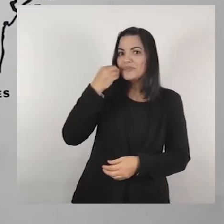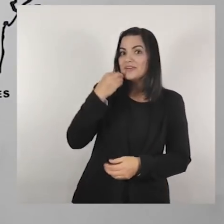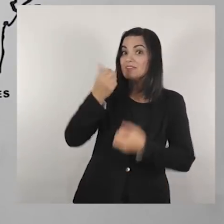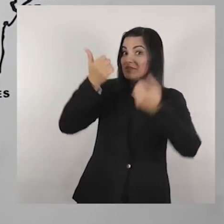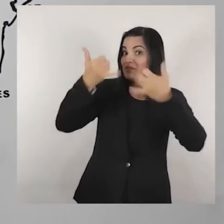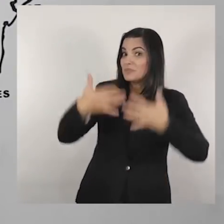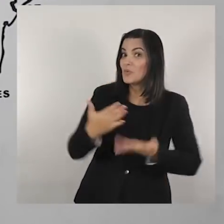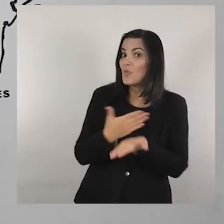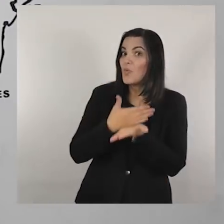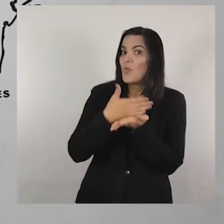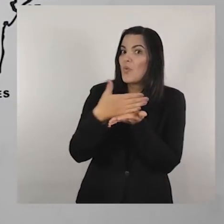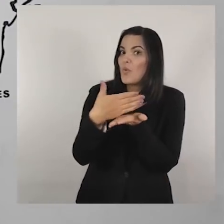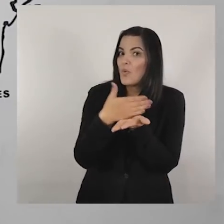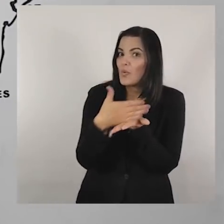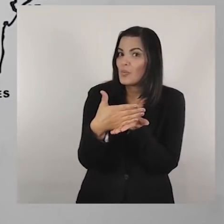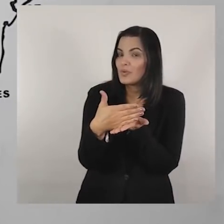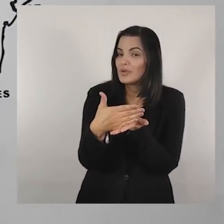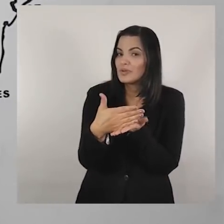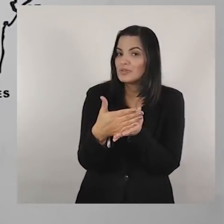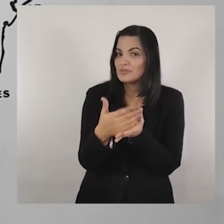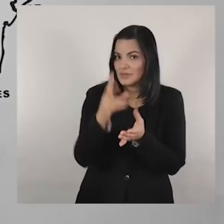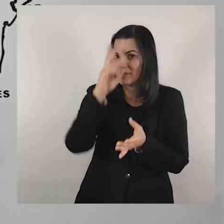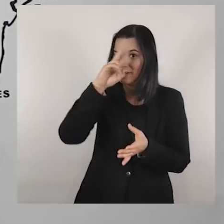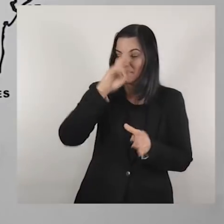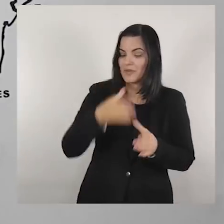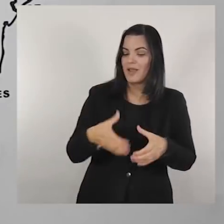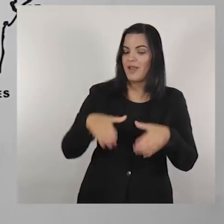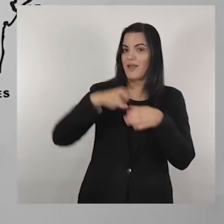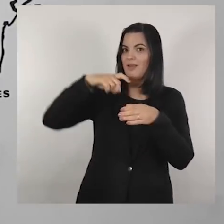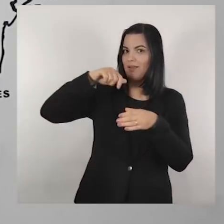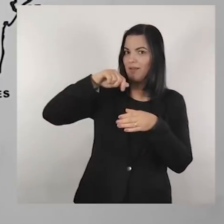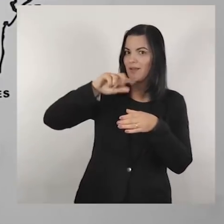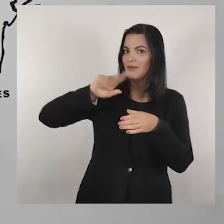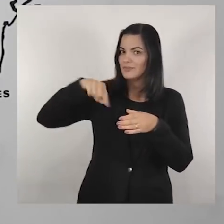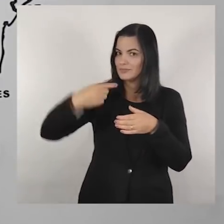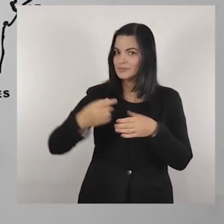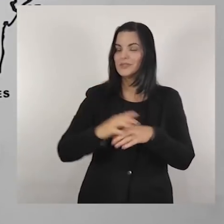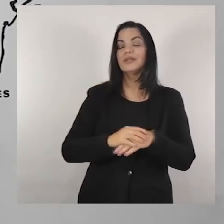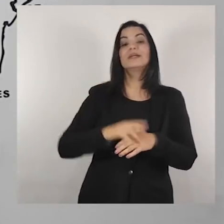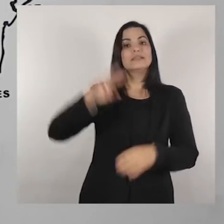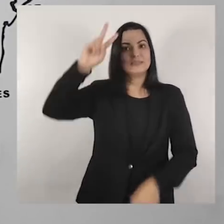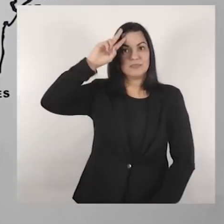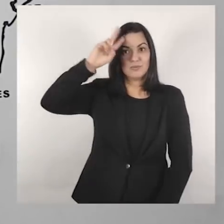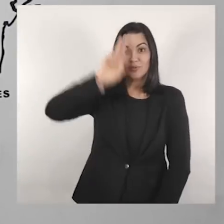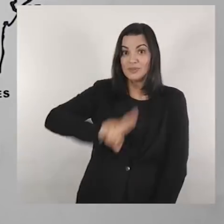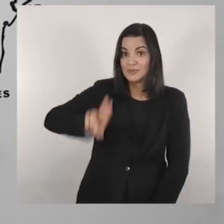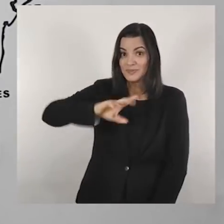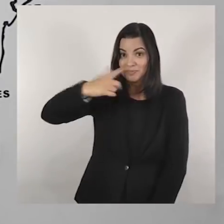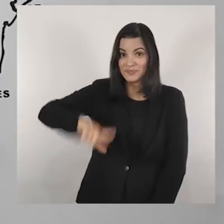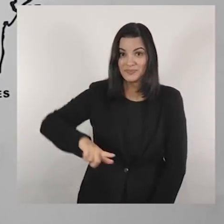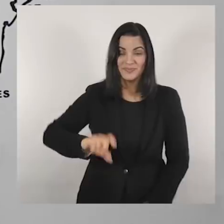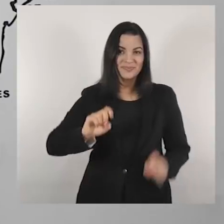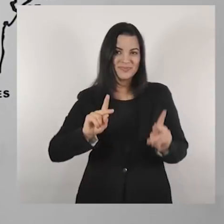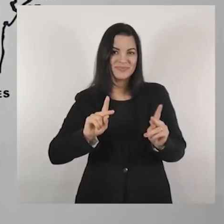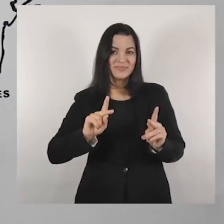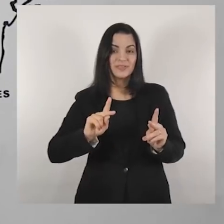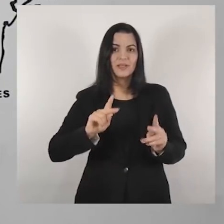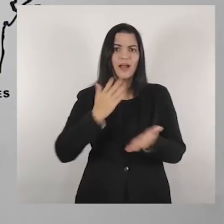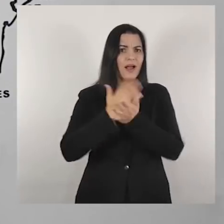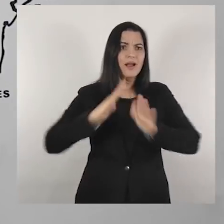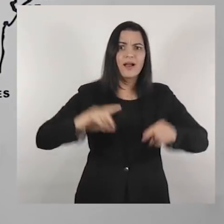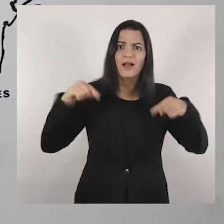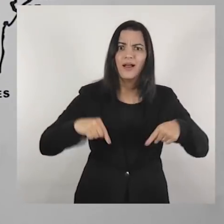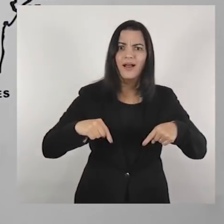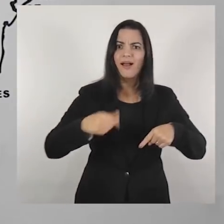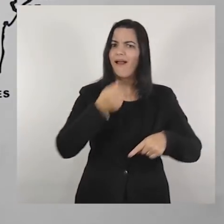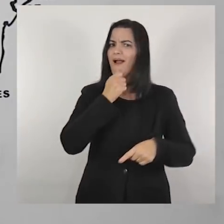a experimentação que eu te expliquei no começo do nosso encontro de hoje, que segunda-feira nós vamos utilizá-la,